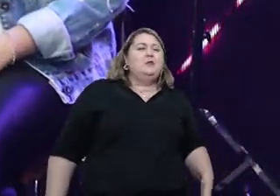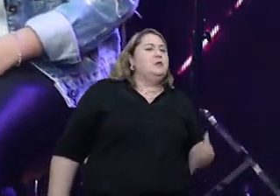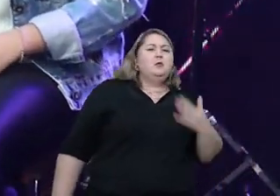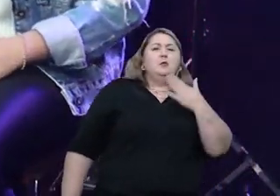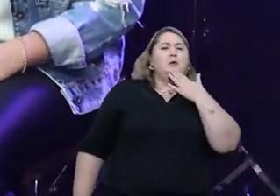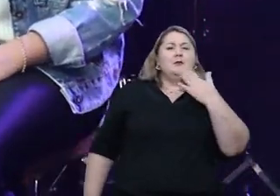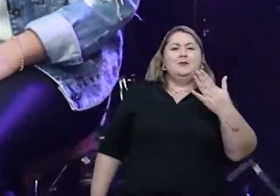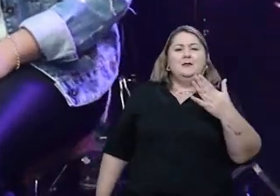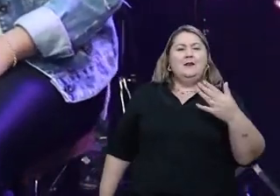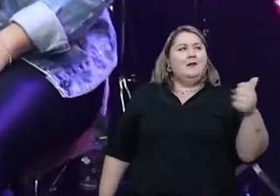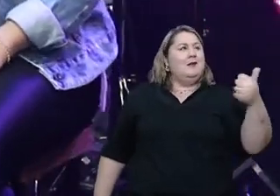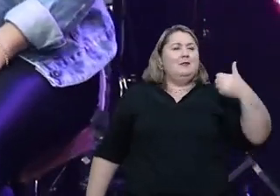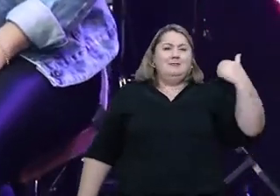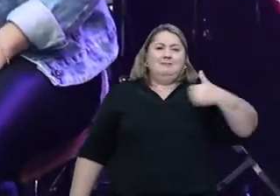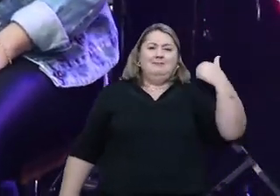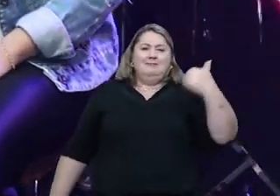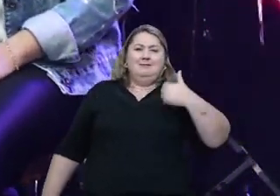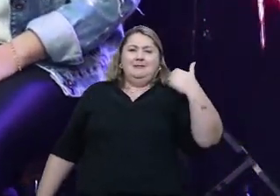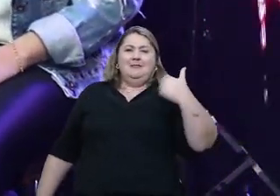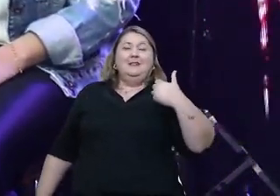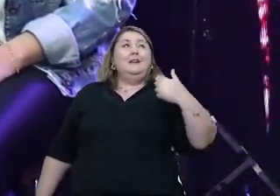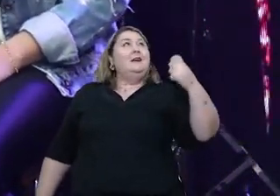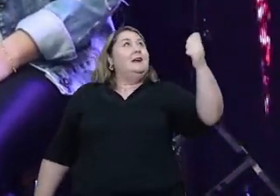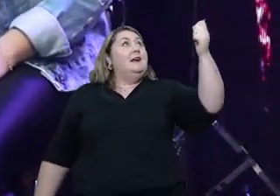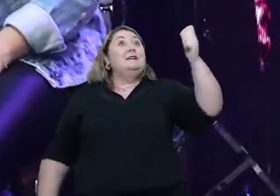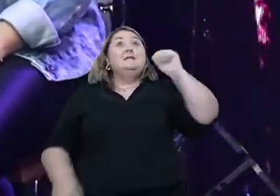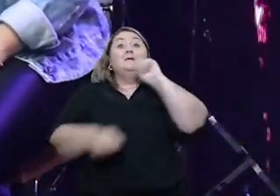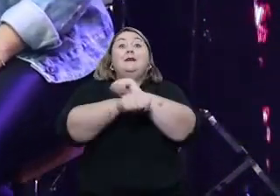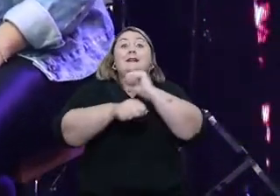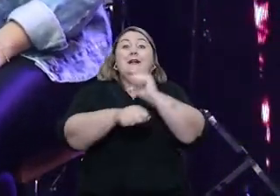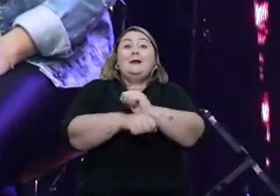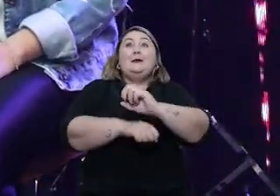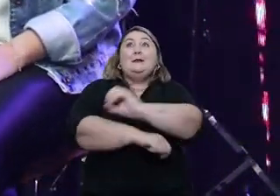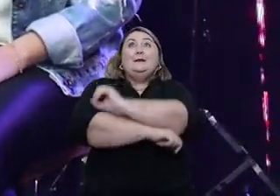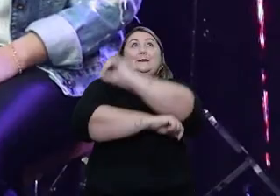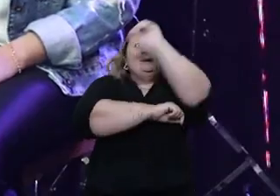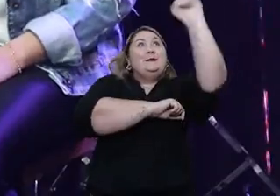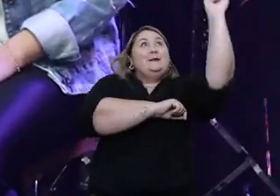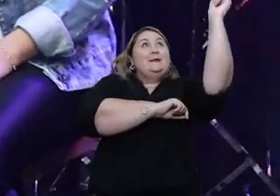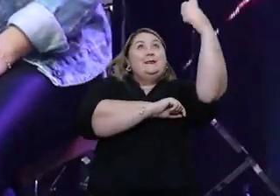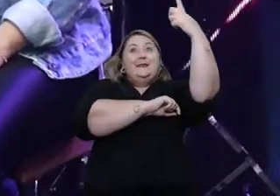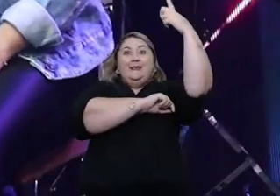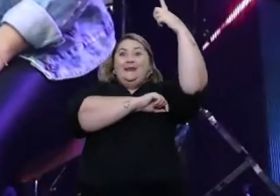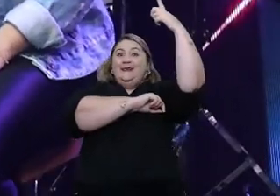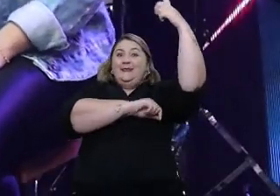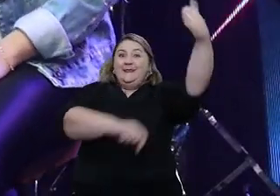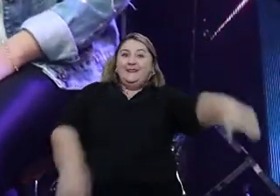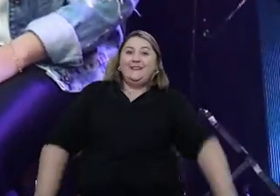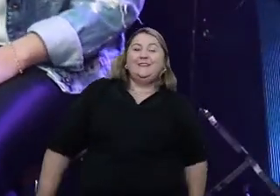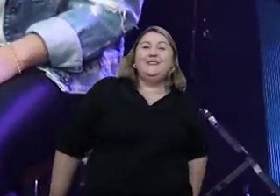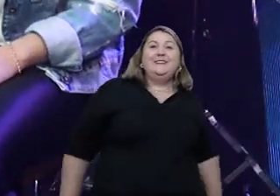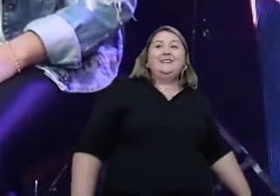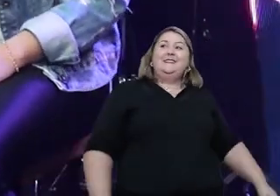Nós não vamos ver de carona enquanto o sol não chegar.